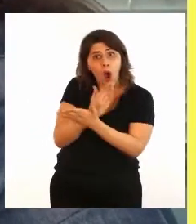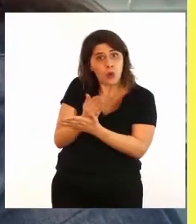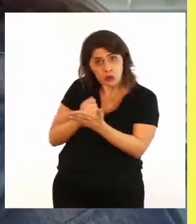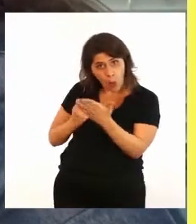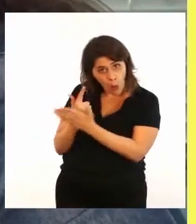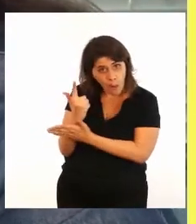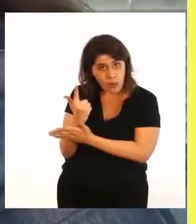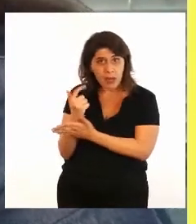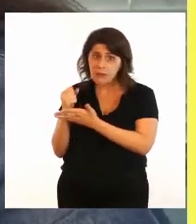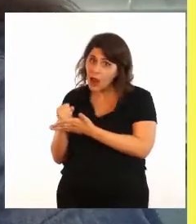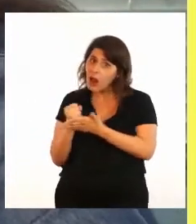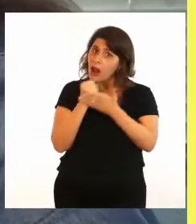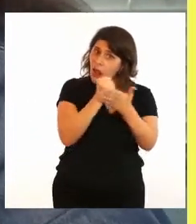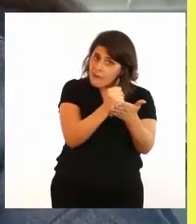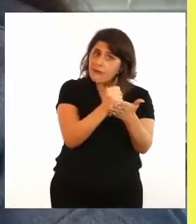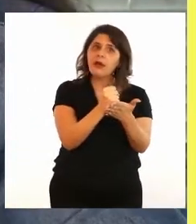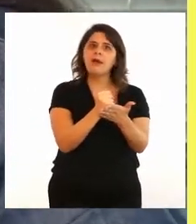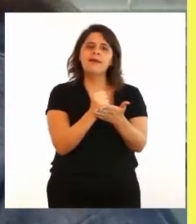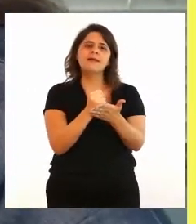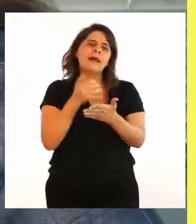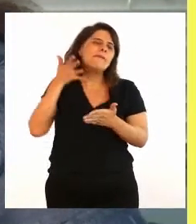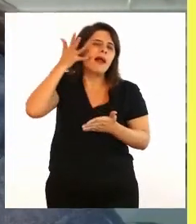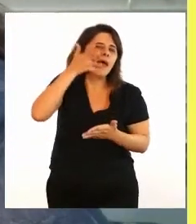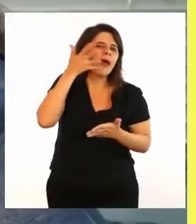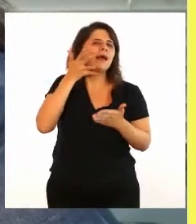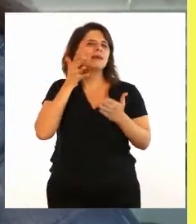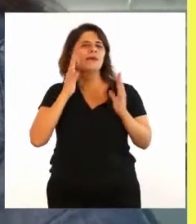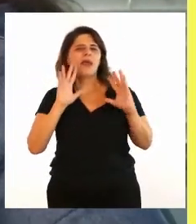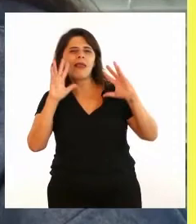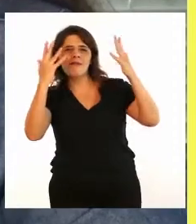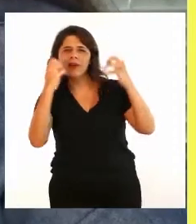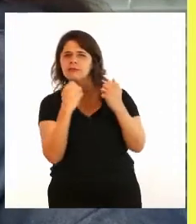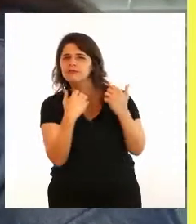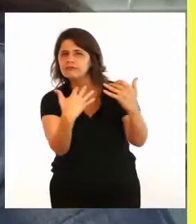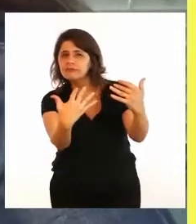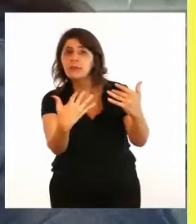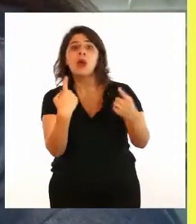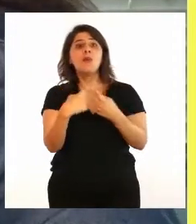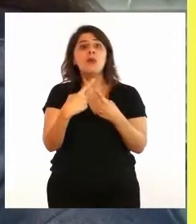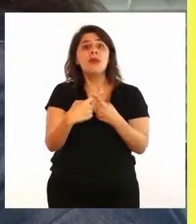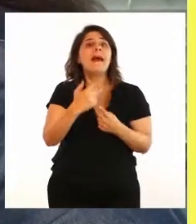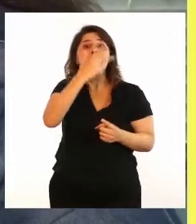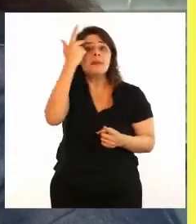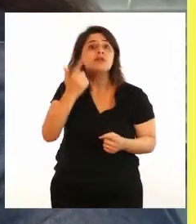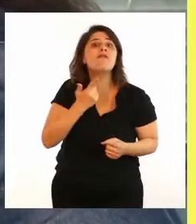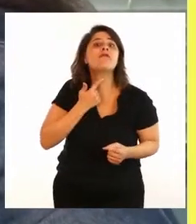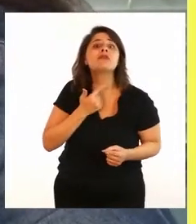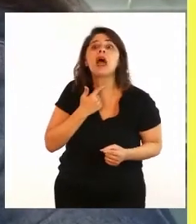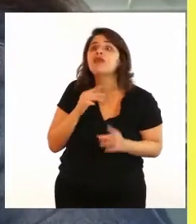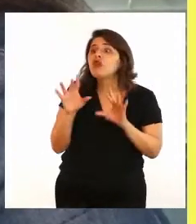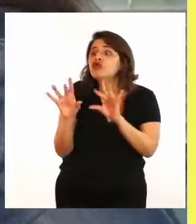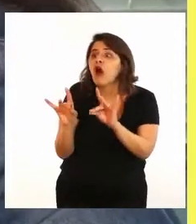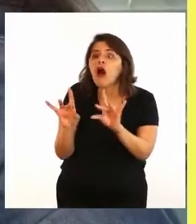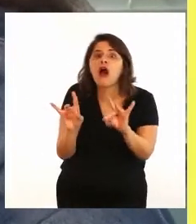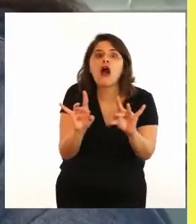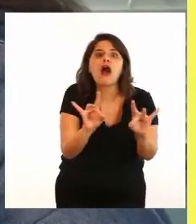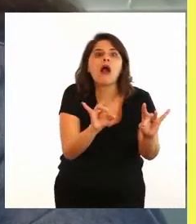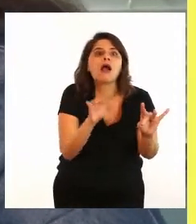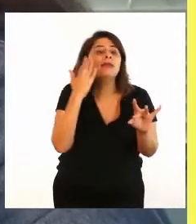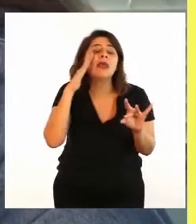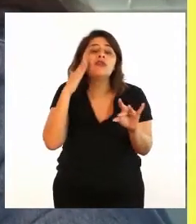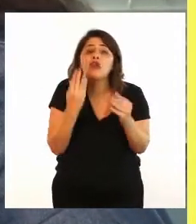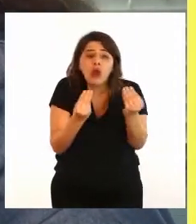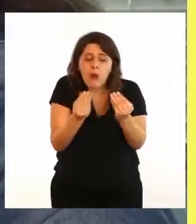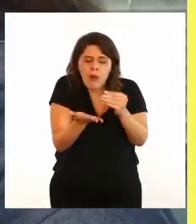levar nesses eventos. Porque para as pessoas poderem tocar, sentir o peso do